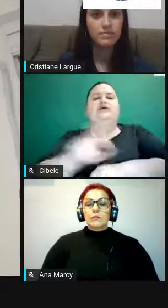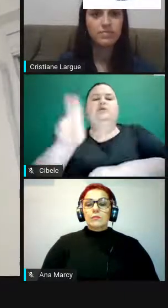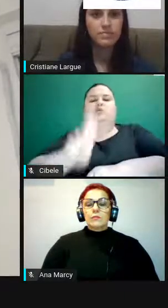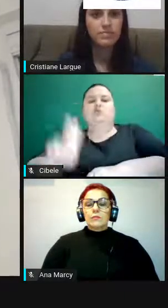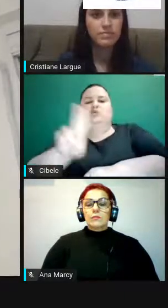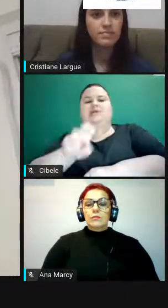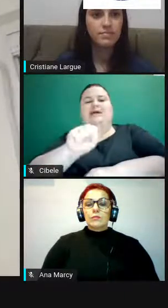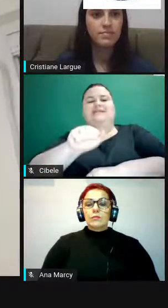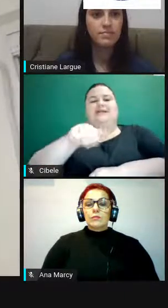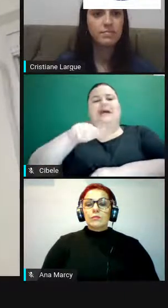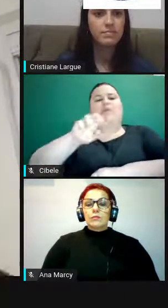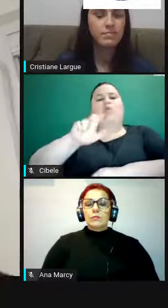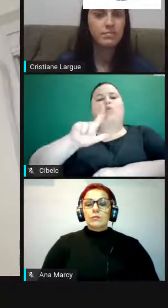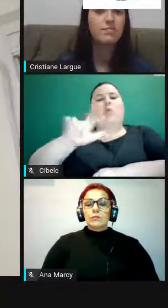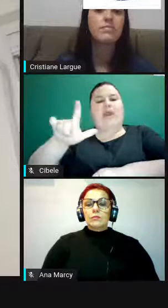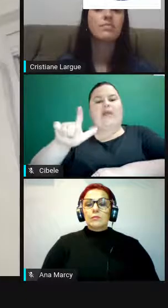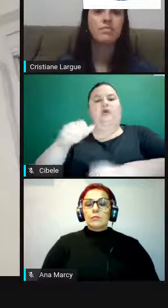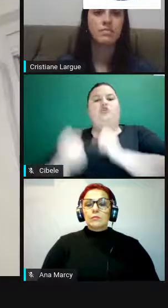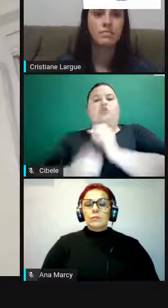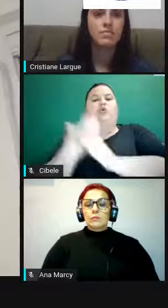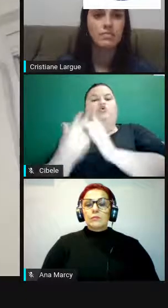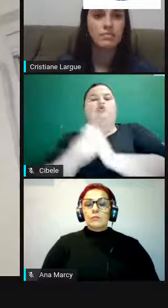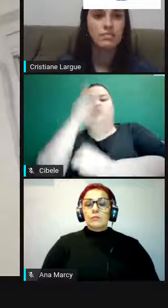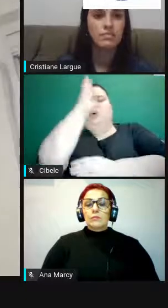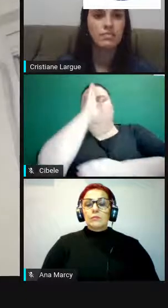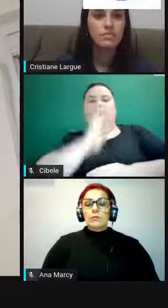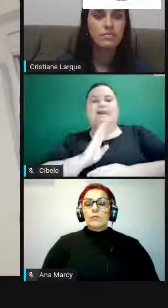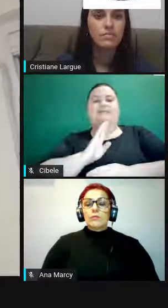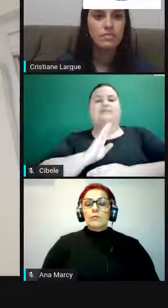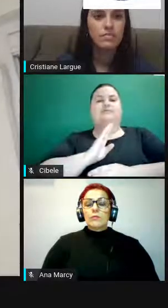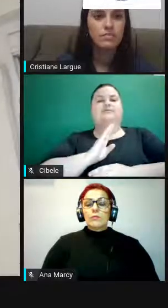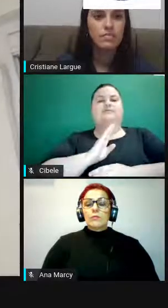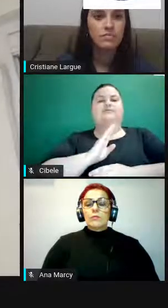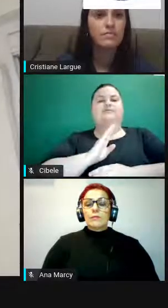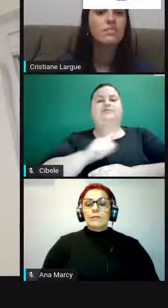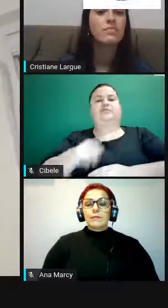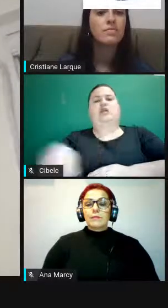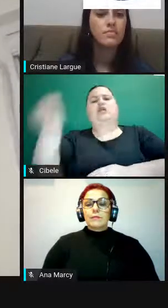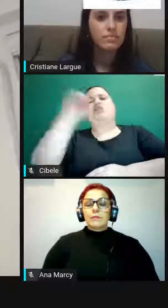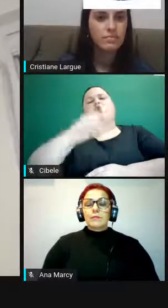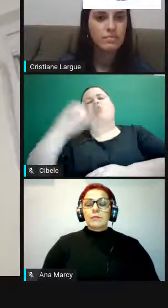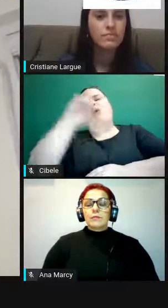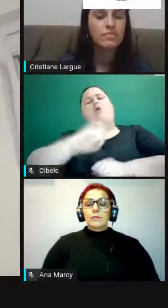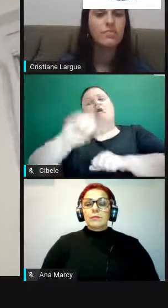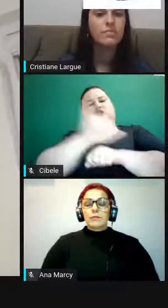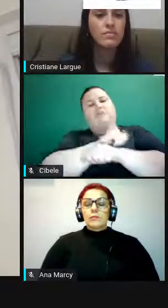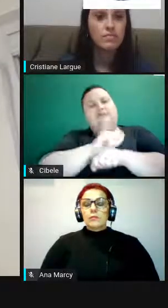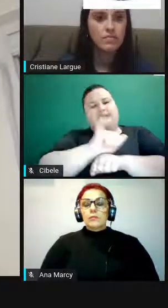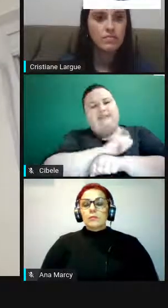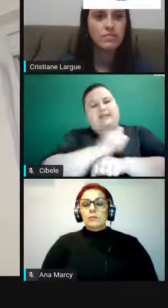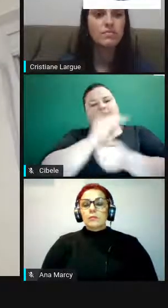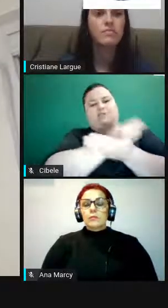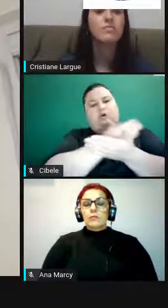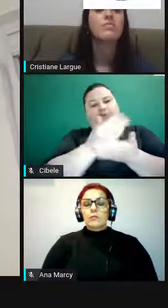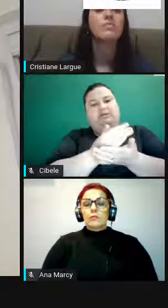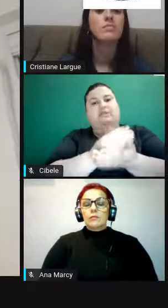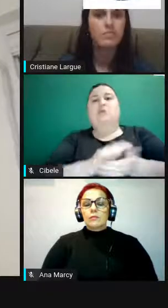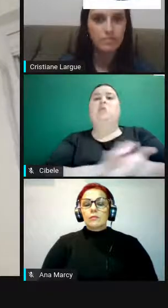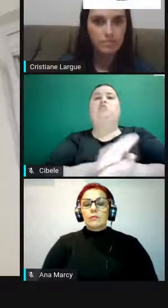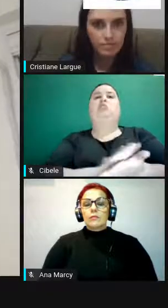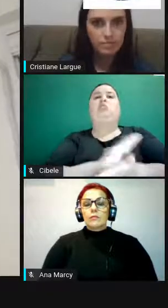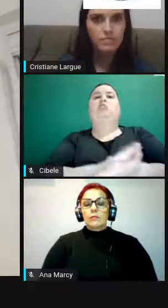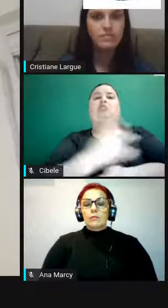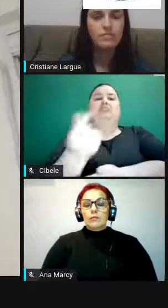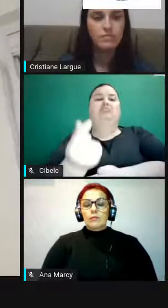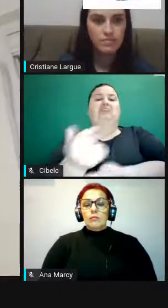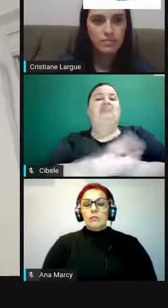é a produção de conteúdo gratuito para prospecção de clientes e tudo mais e isso é uma ótima estratégia que a gente pode começar com nada de dinheiro né